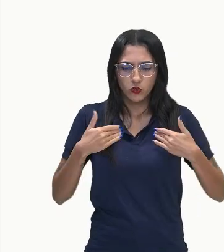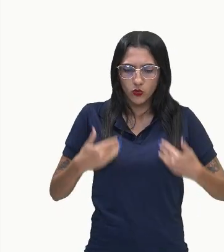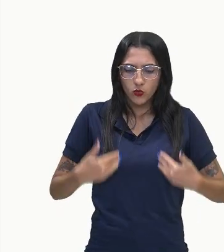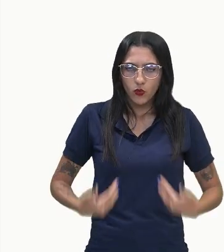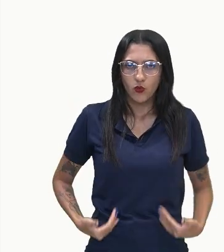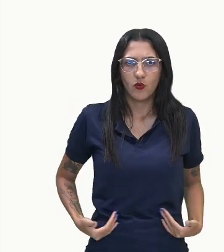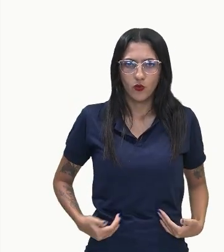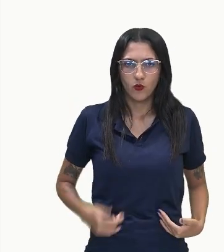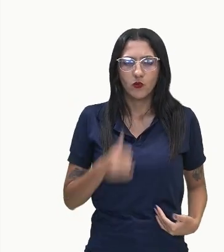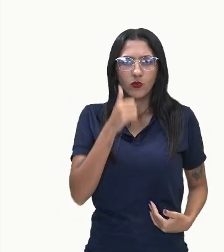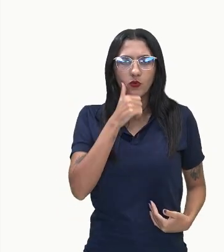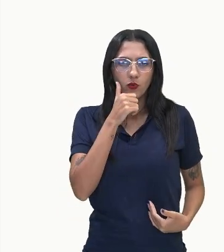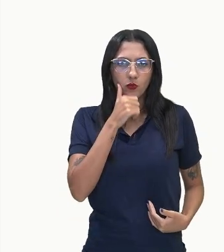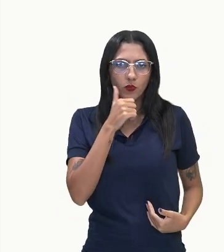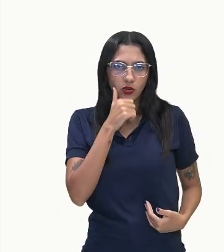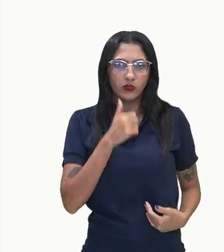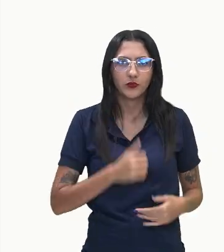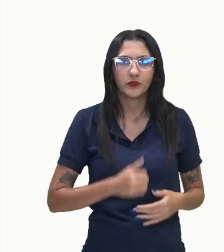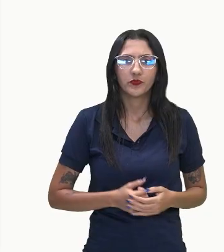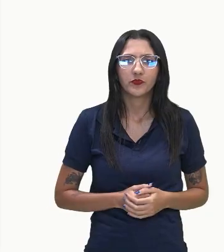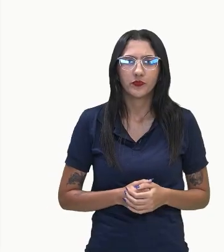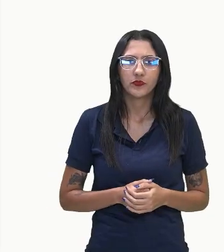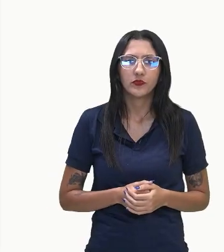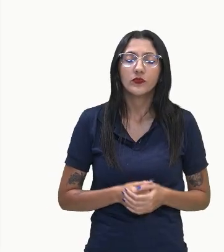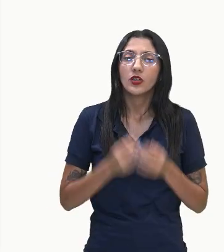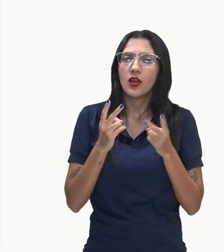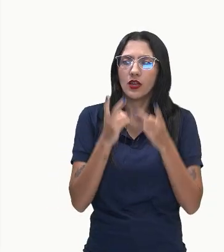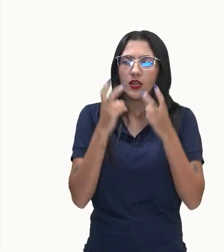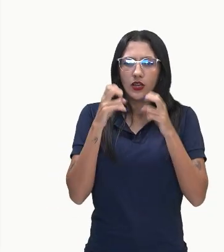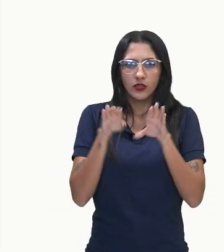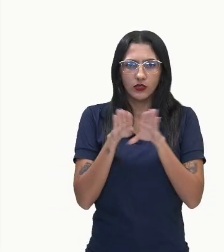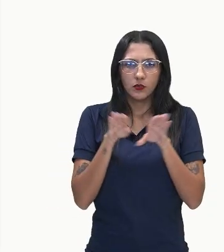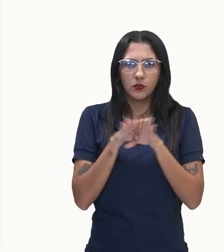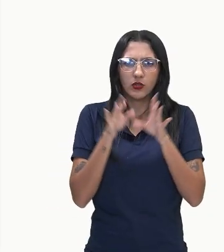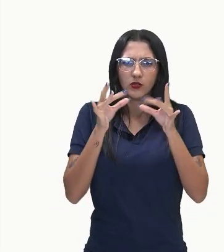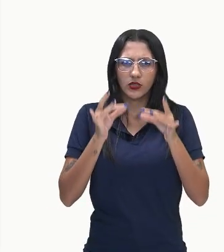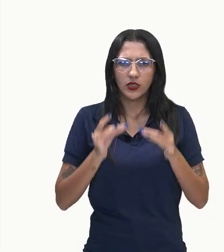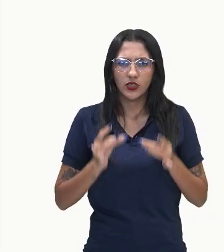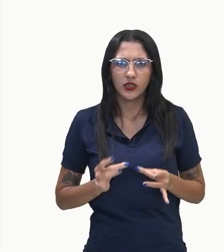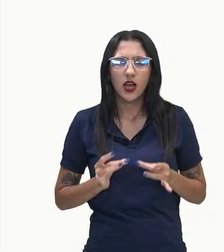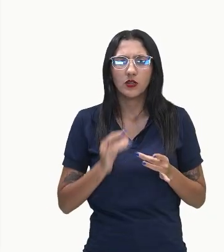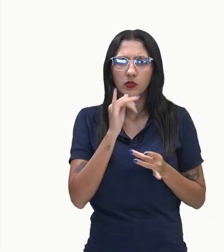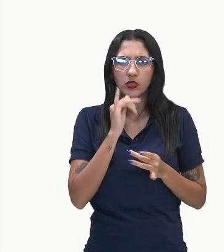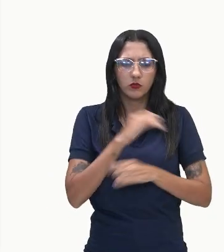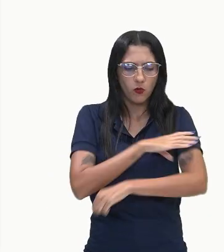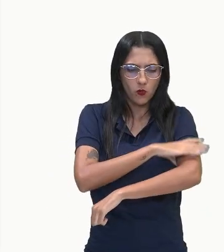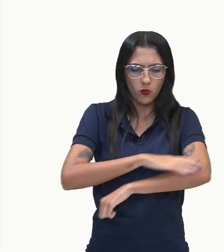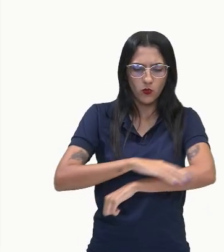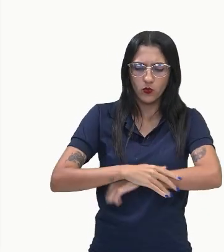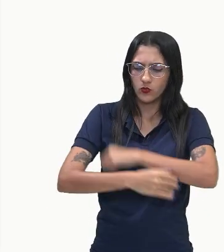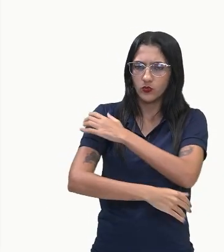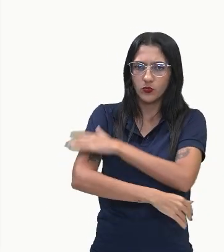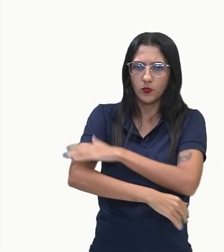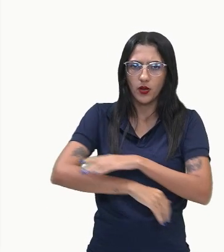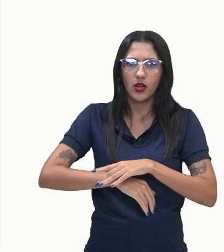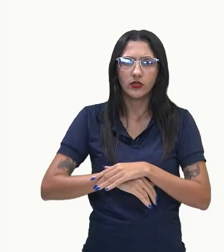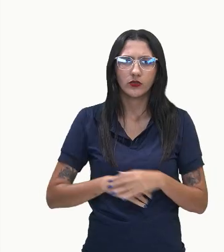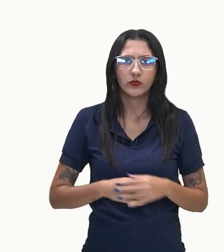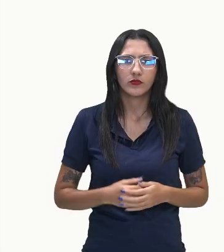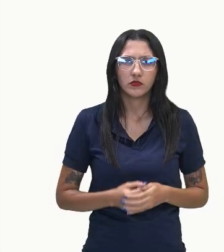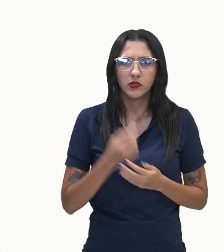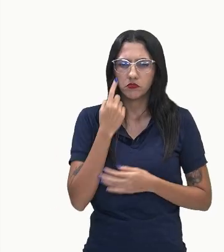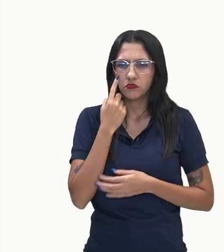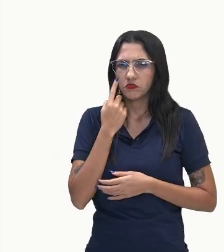aqui em cima, a gente pode observar os braços em cima do seio, e ela não tem perna e também não